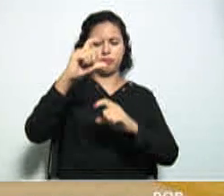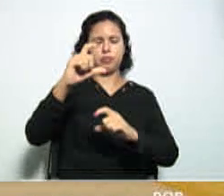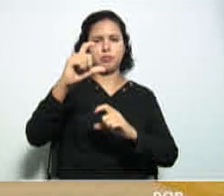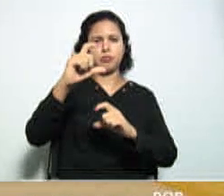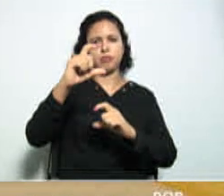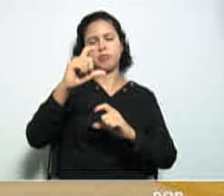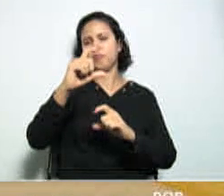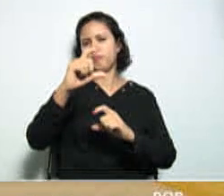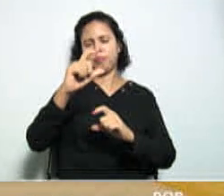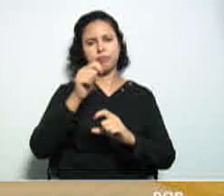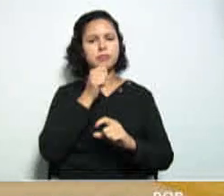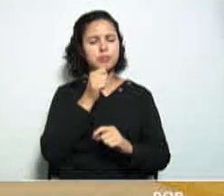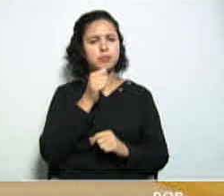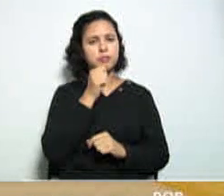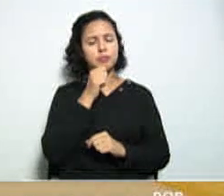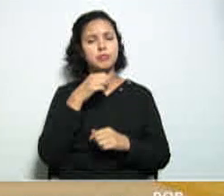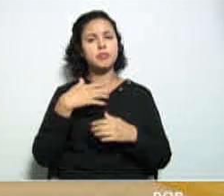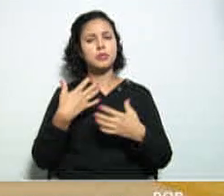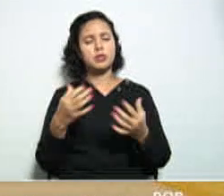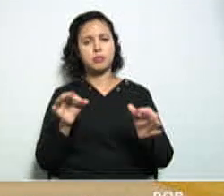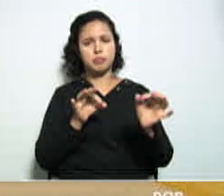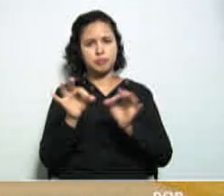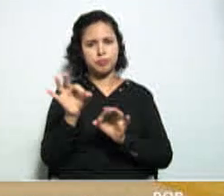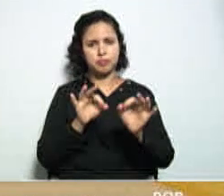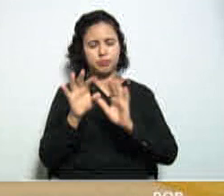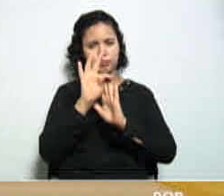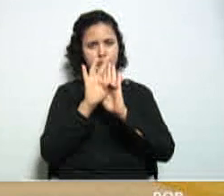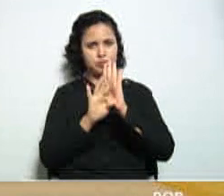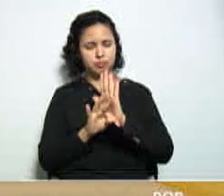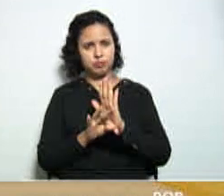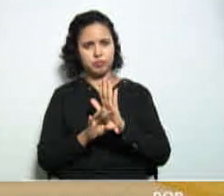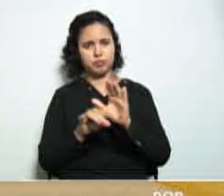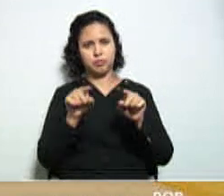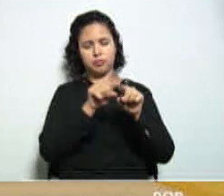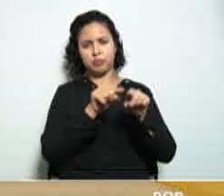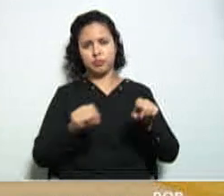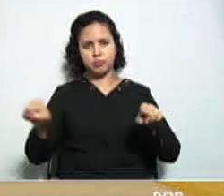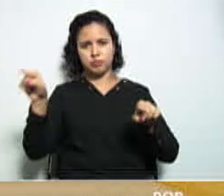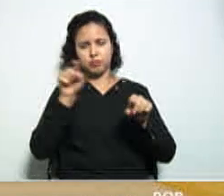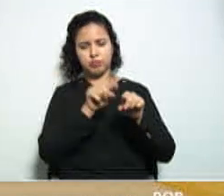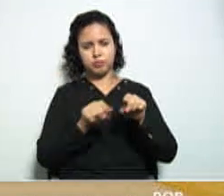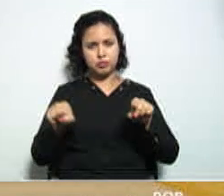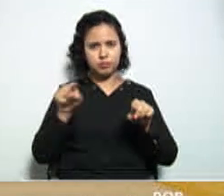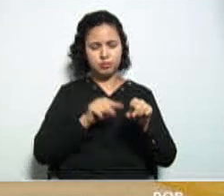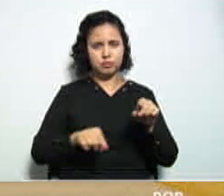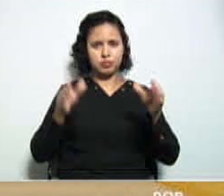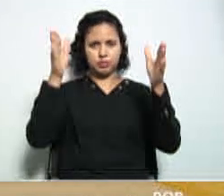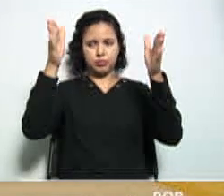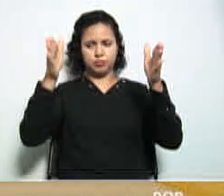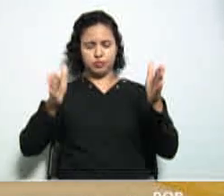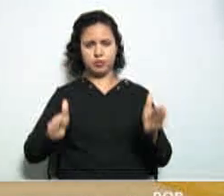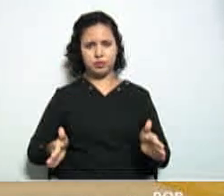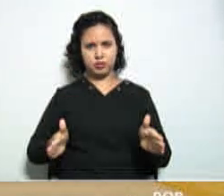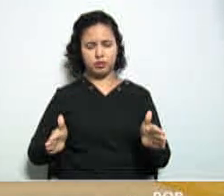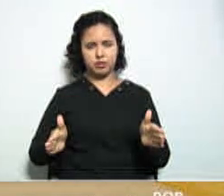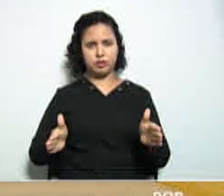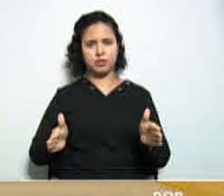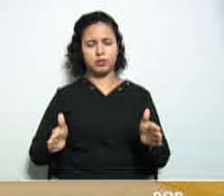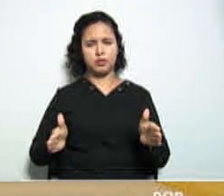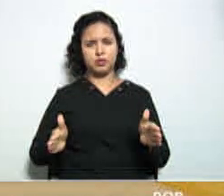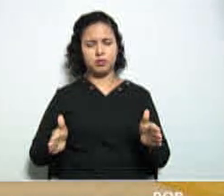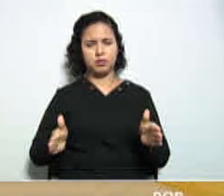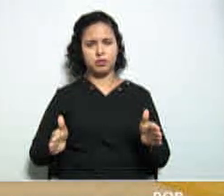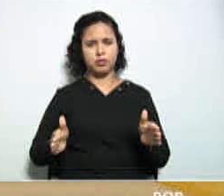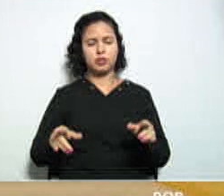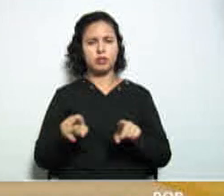recapitulando, para formatar o texto de modo geral, o alinhamento é justificado do corpo do texto, o